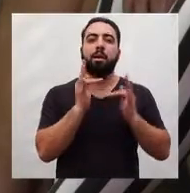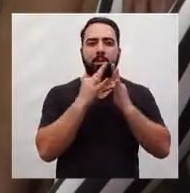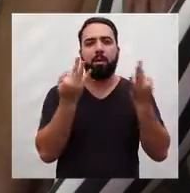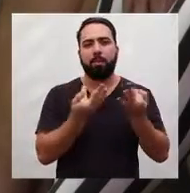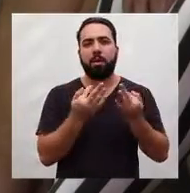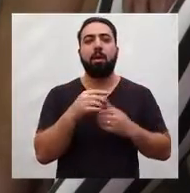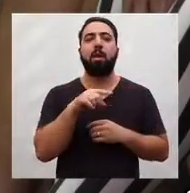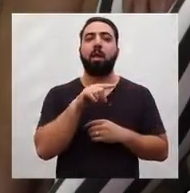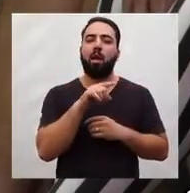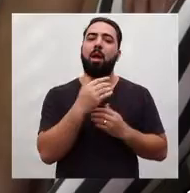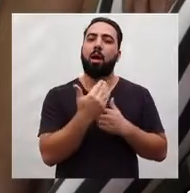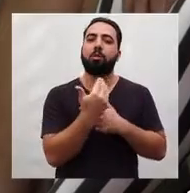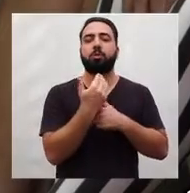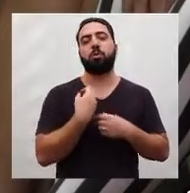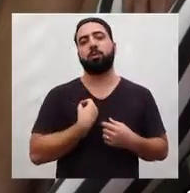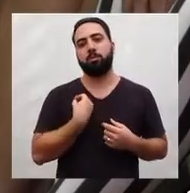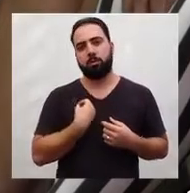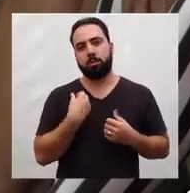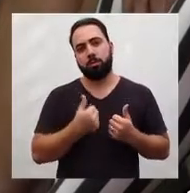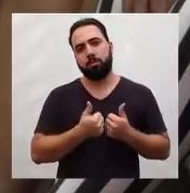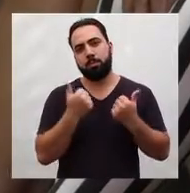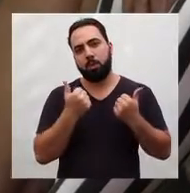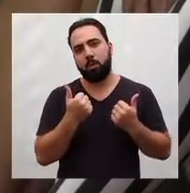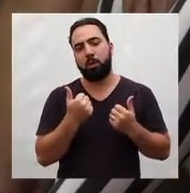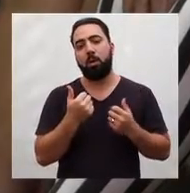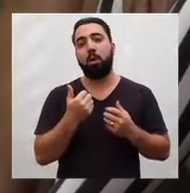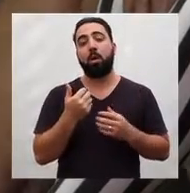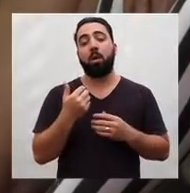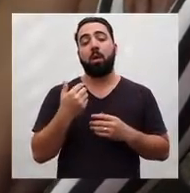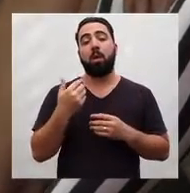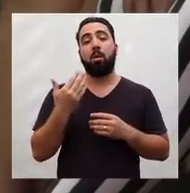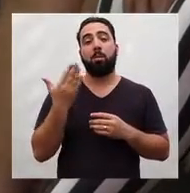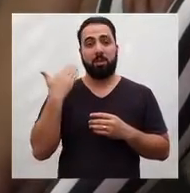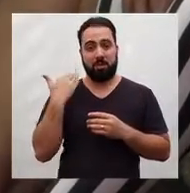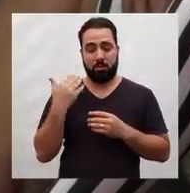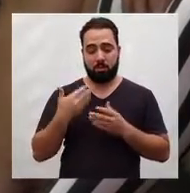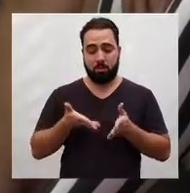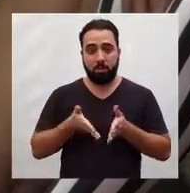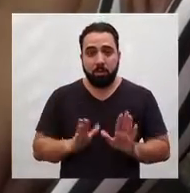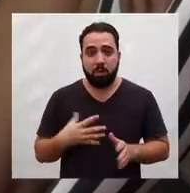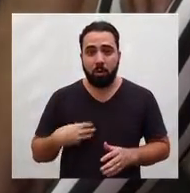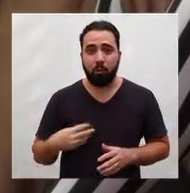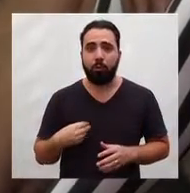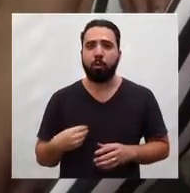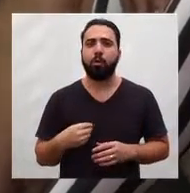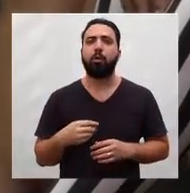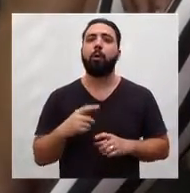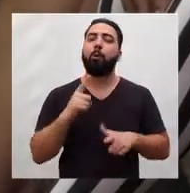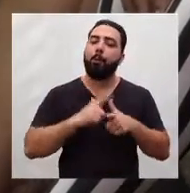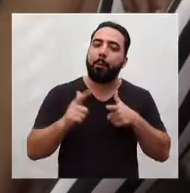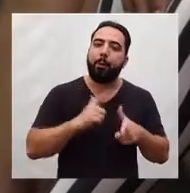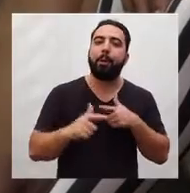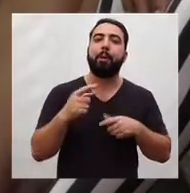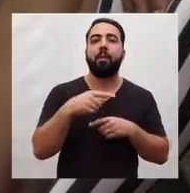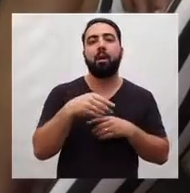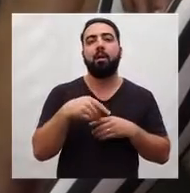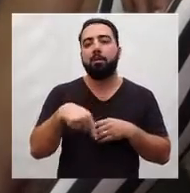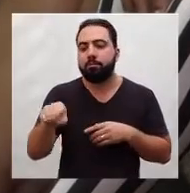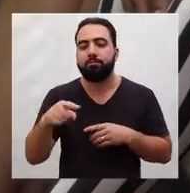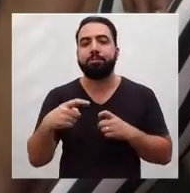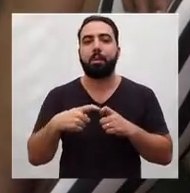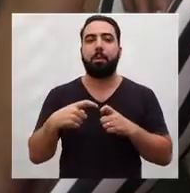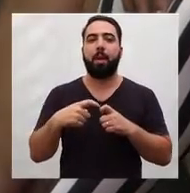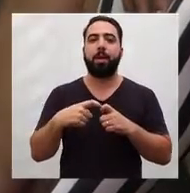Ah, a clínica da família fez muita diferença na minha vida, né? Porque quando meu filho nasceu, eu tinha muito